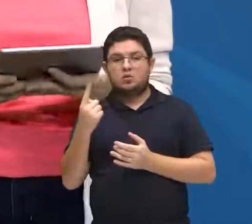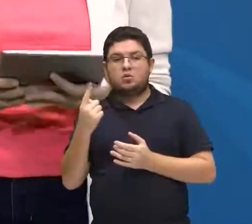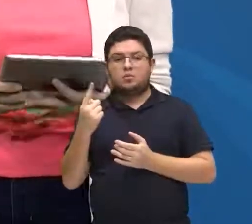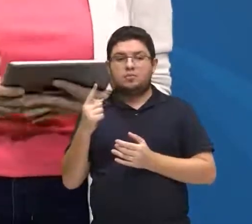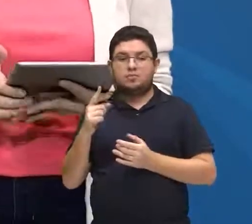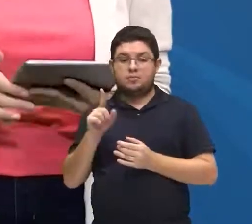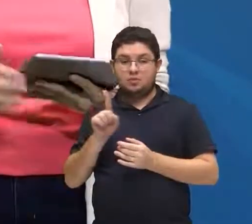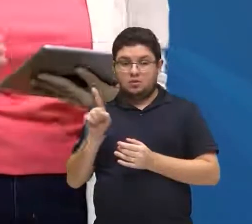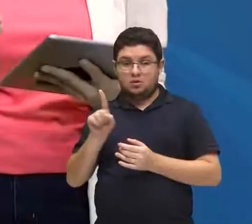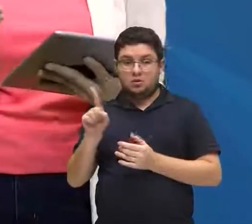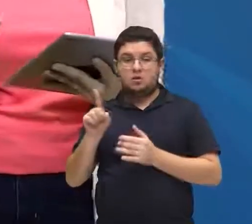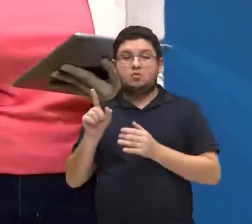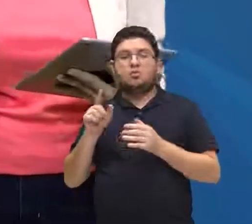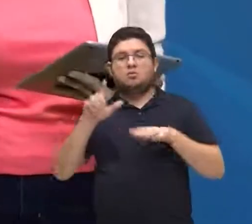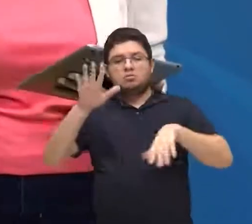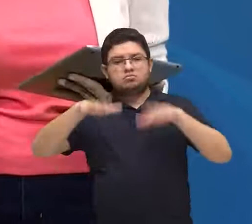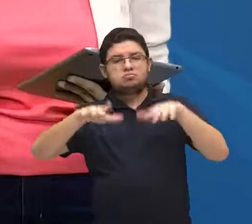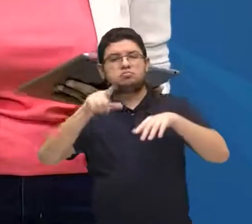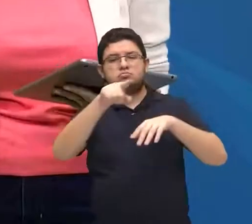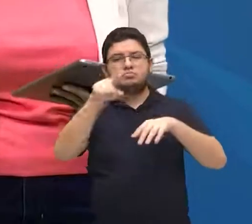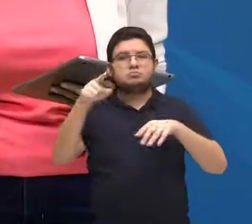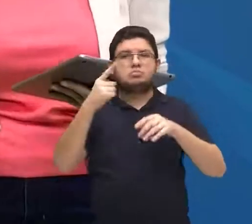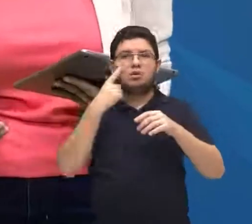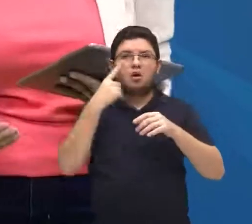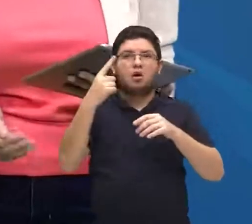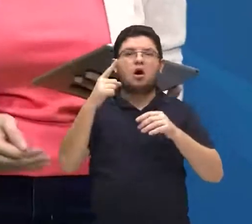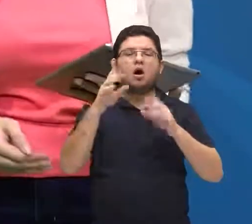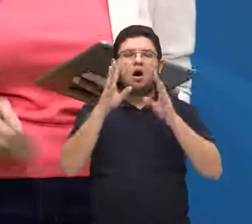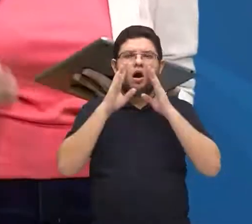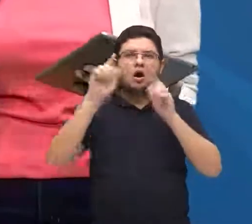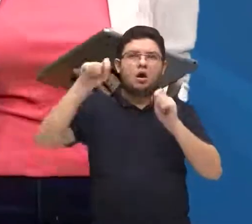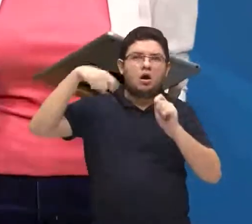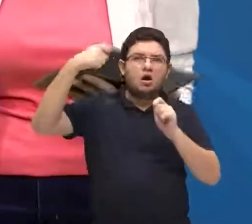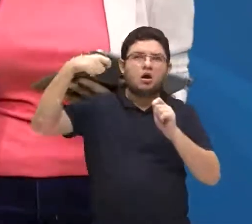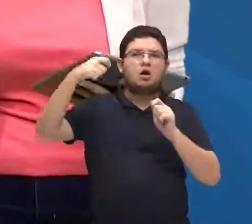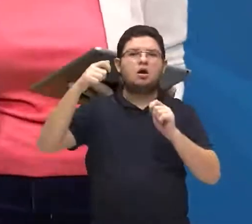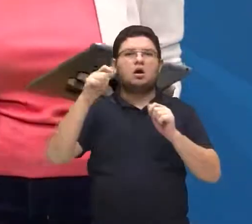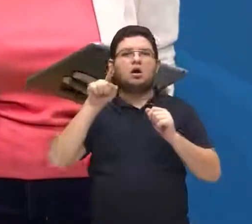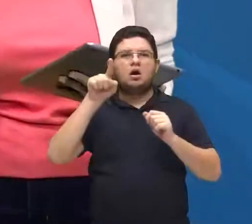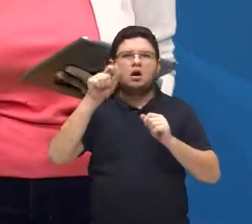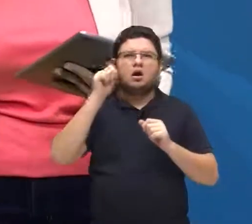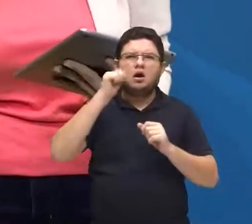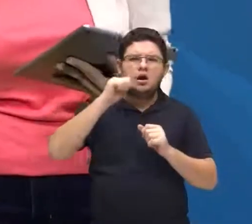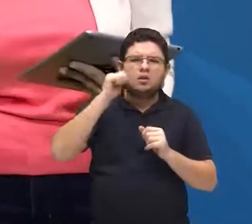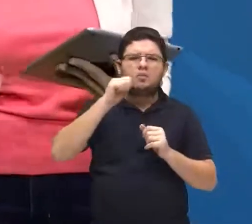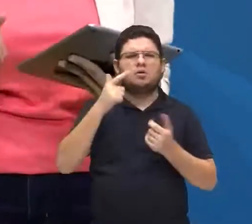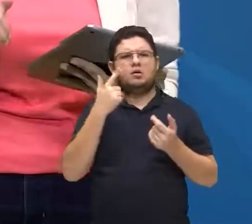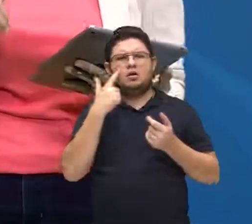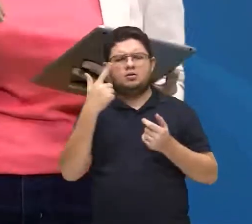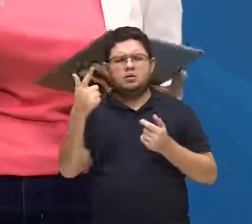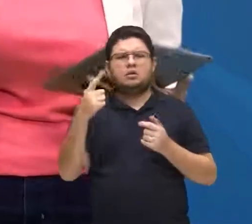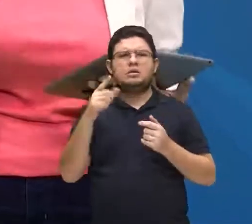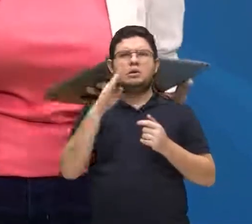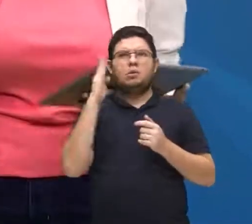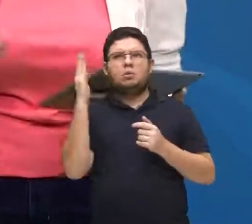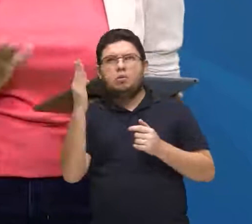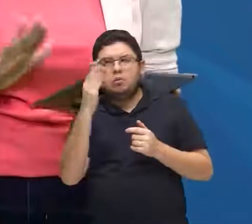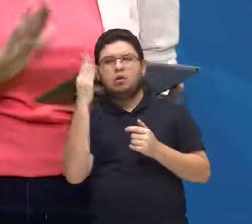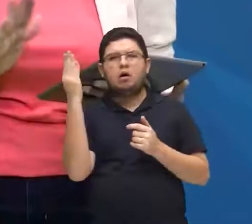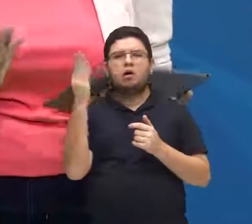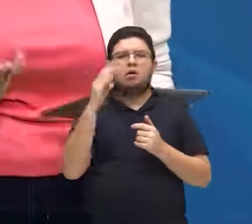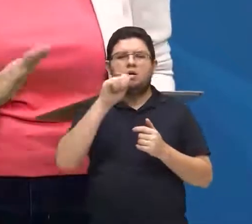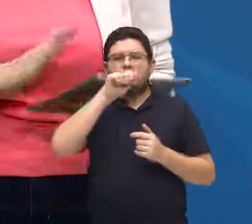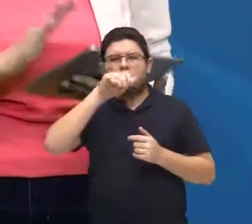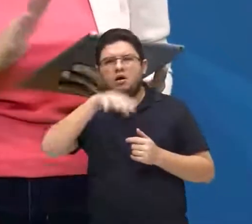se convencendo porque você viu o vídeo, tá ali, a moça estava passando mal, estava vomitando, então aconteceu aquela situação